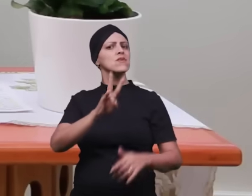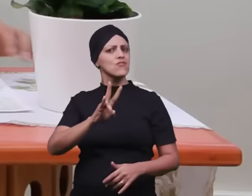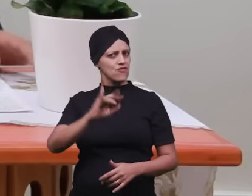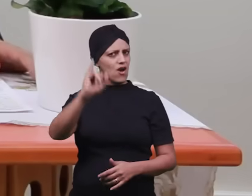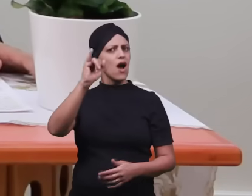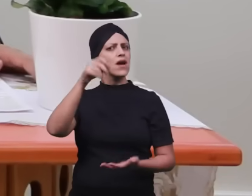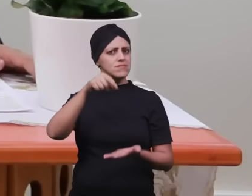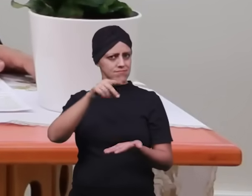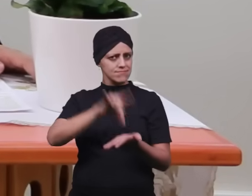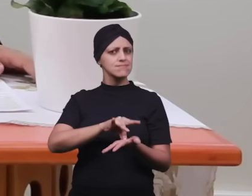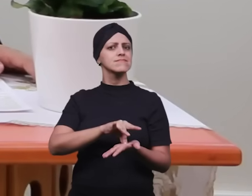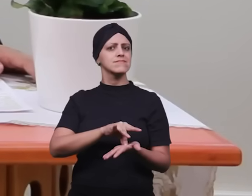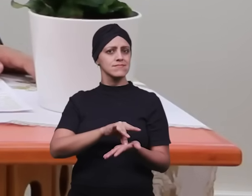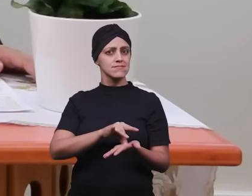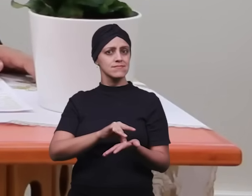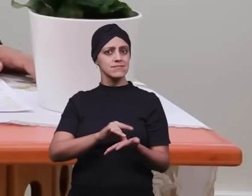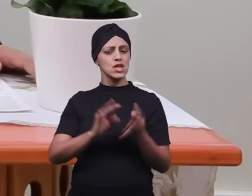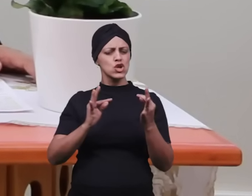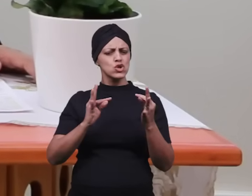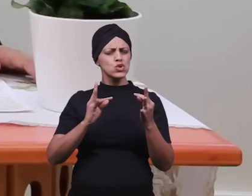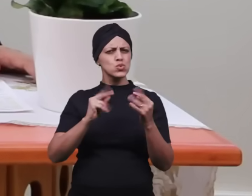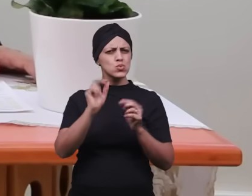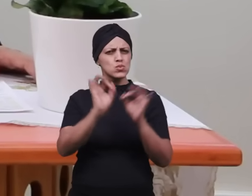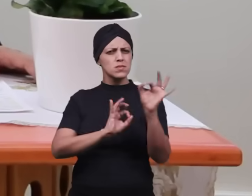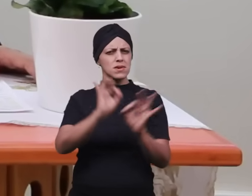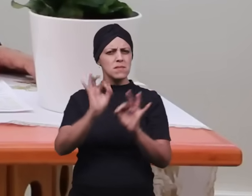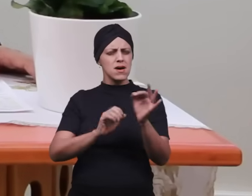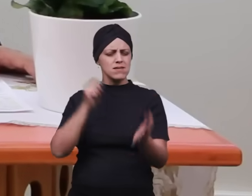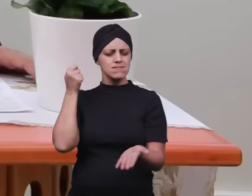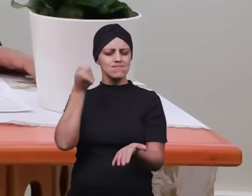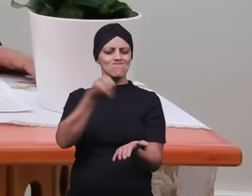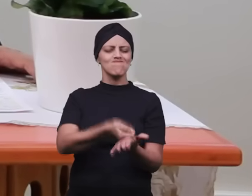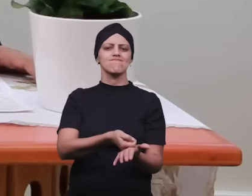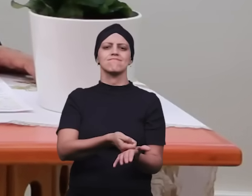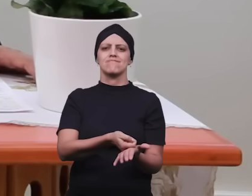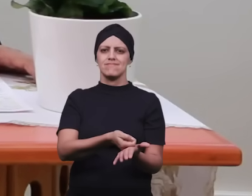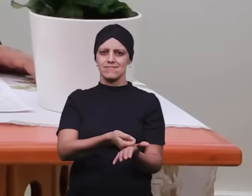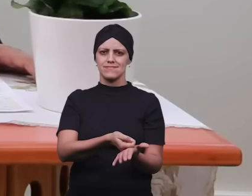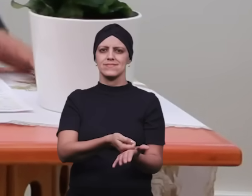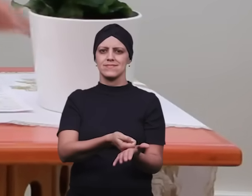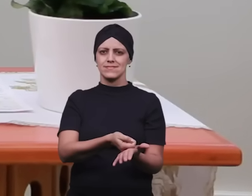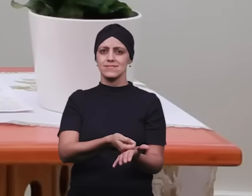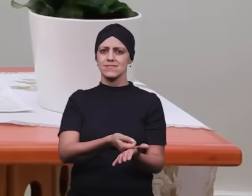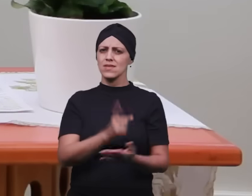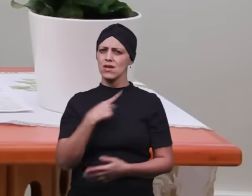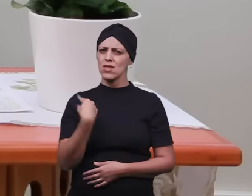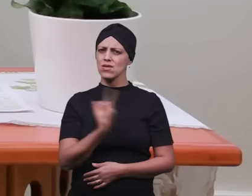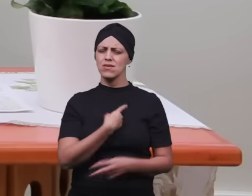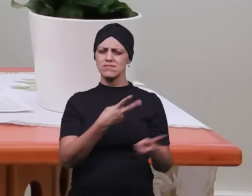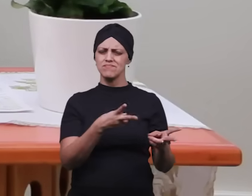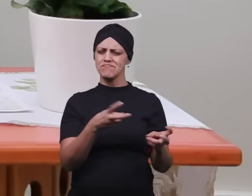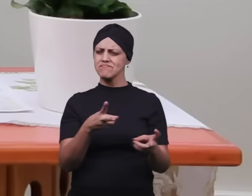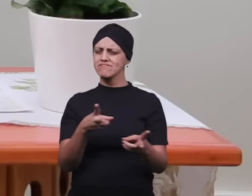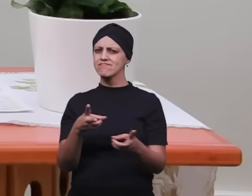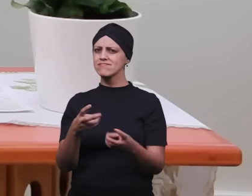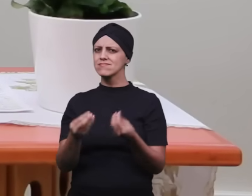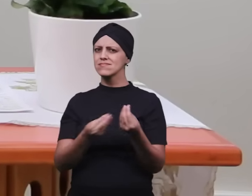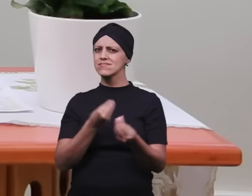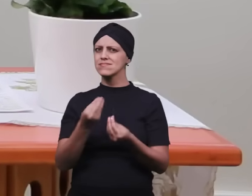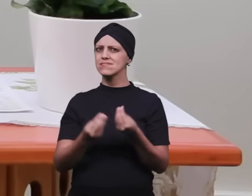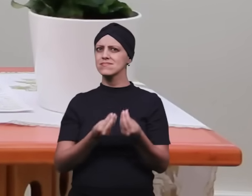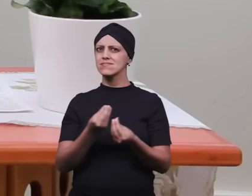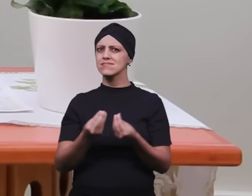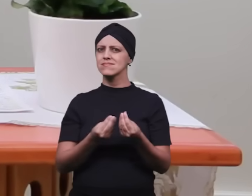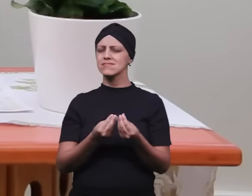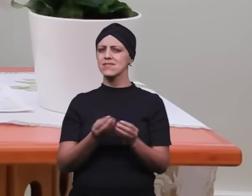cumprir tudo aquilo que está determinado na sua palavra. Nós podemos ver esses anúncios